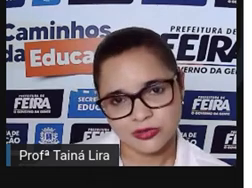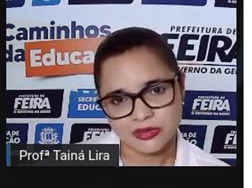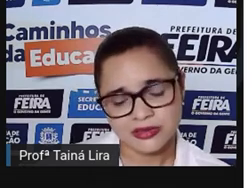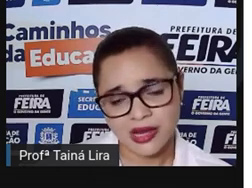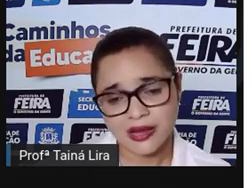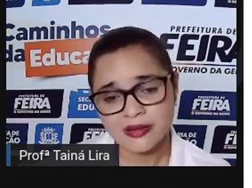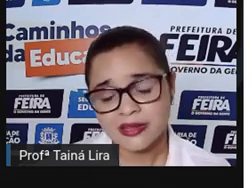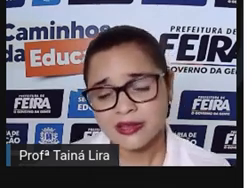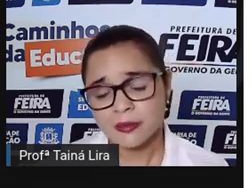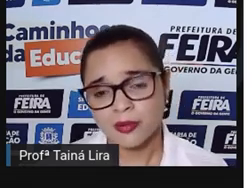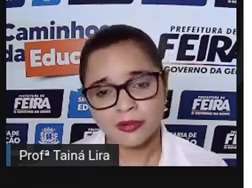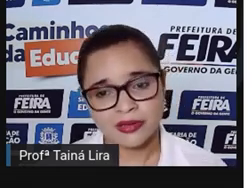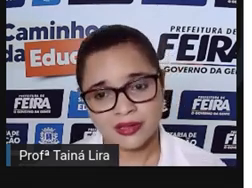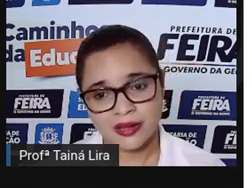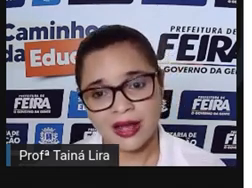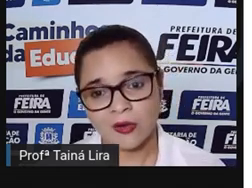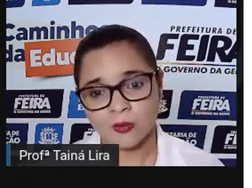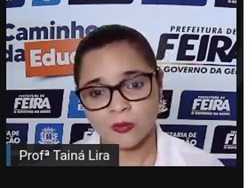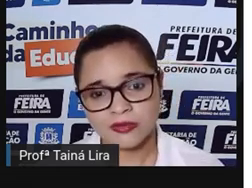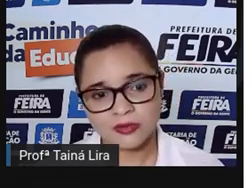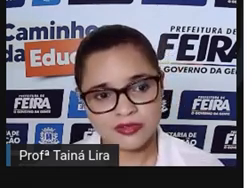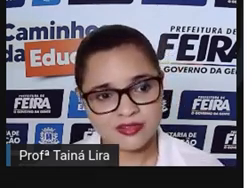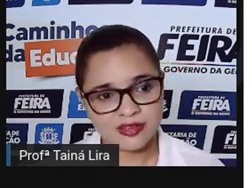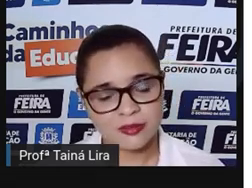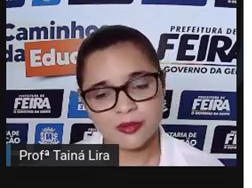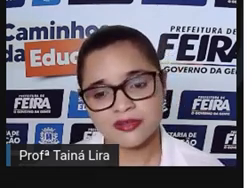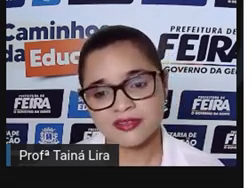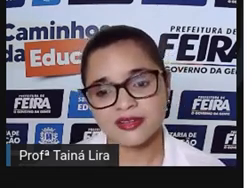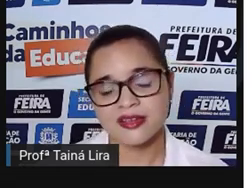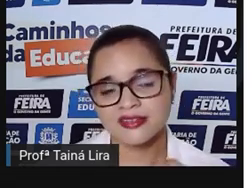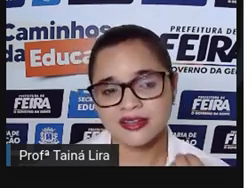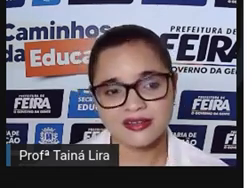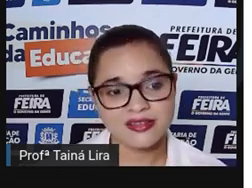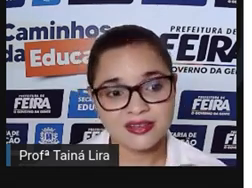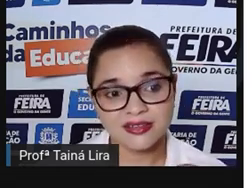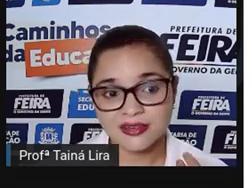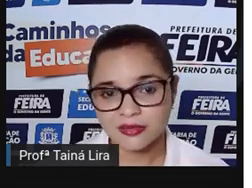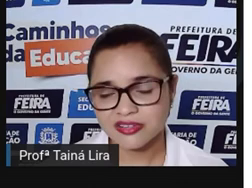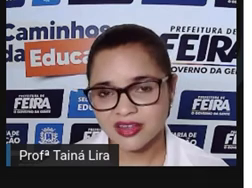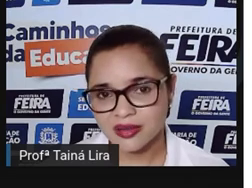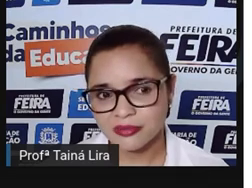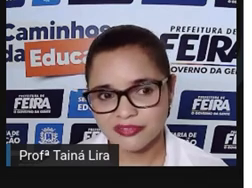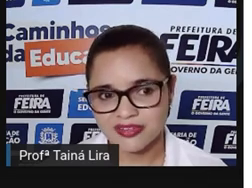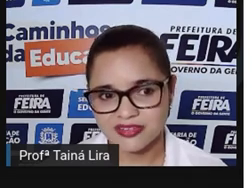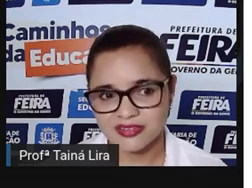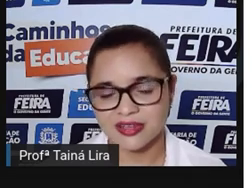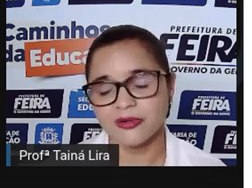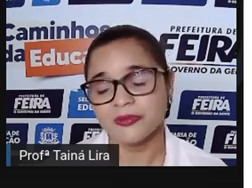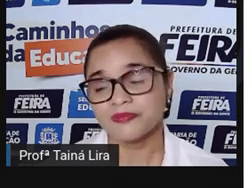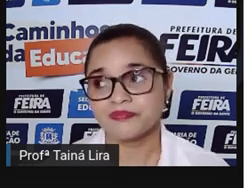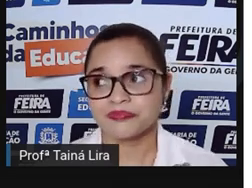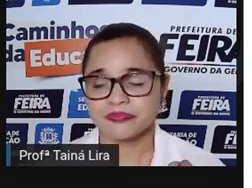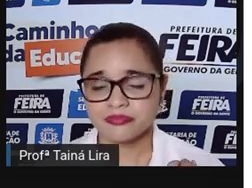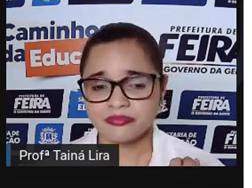início, tá? Porque algumas coisas aqui possam ser que as crianças ainda não saibam fazer.